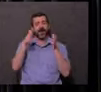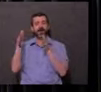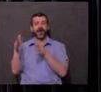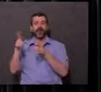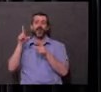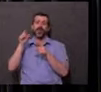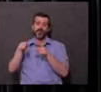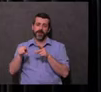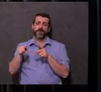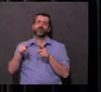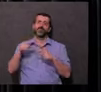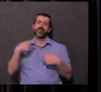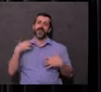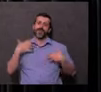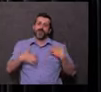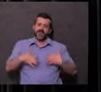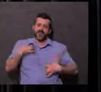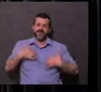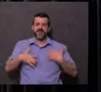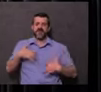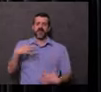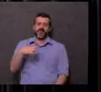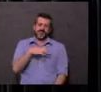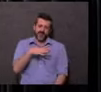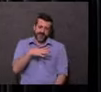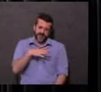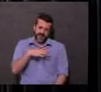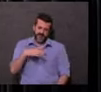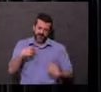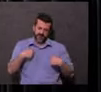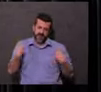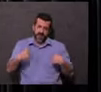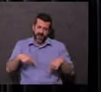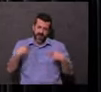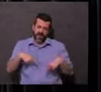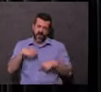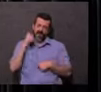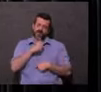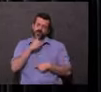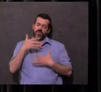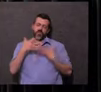das vagas de ansiedades e medos que perturbam e que matam.